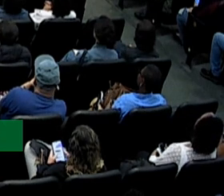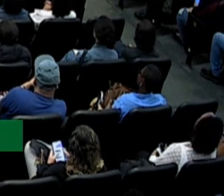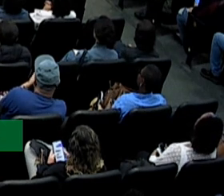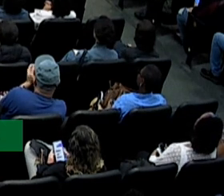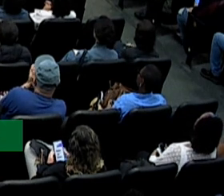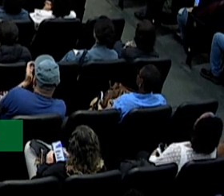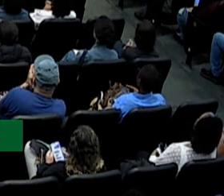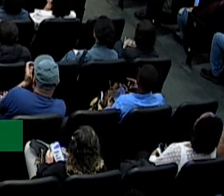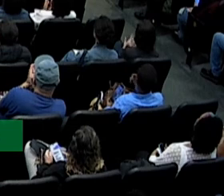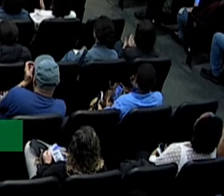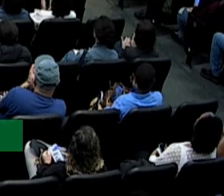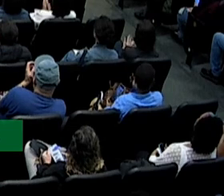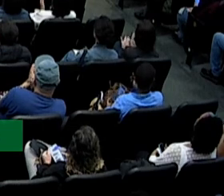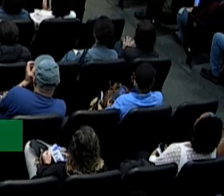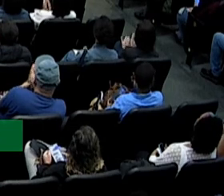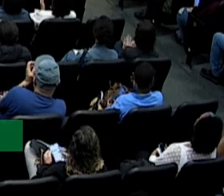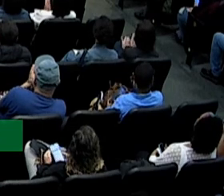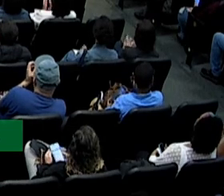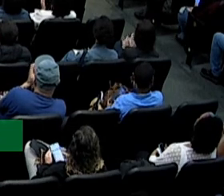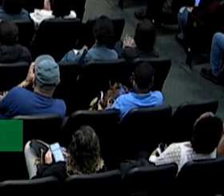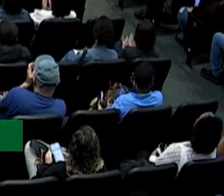Municipal de Educação.